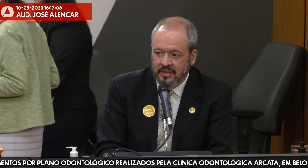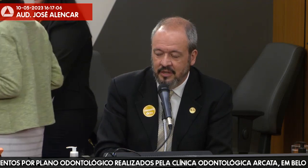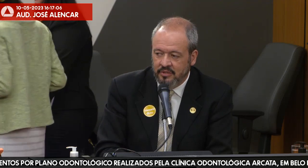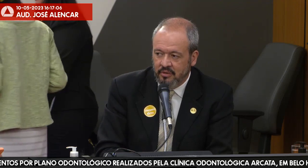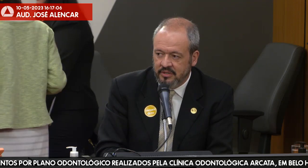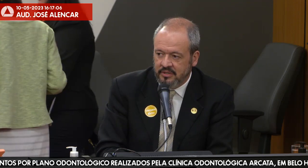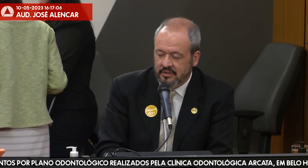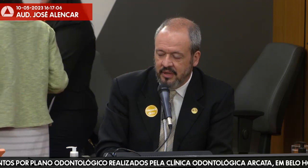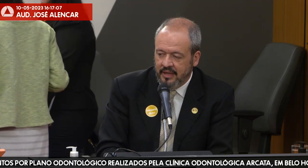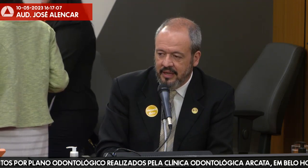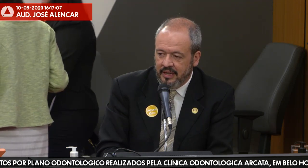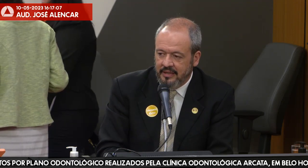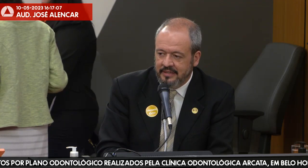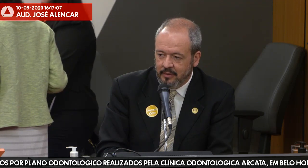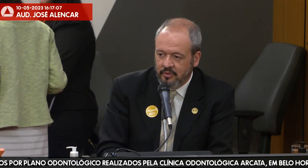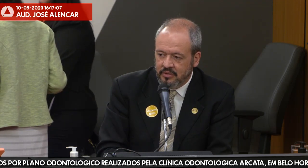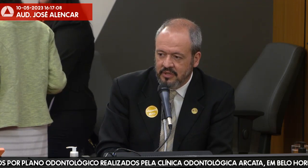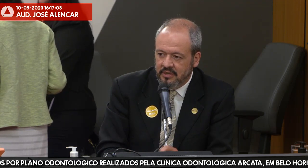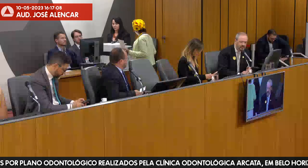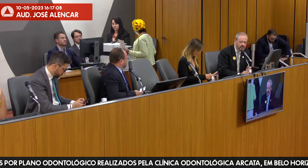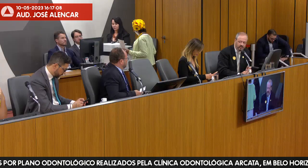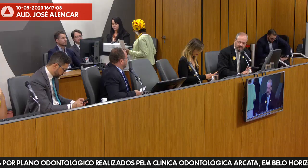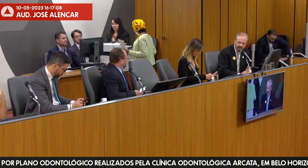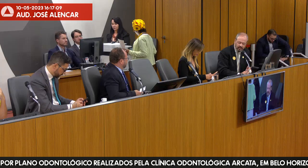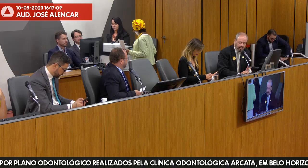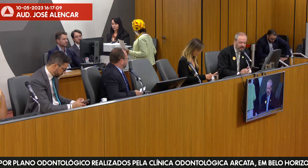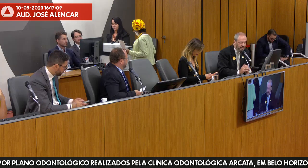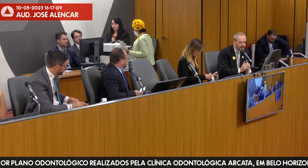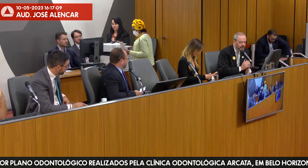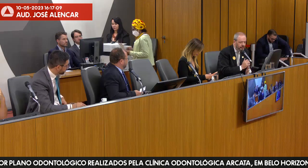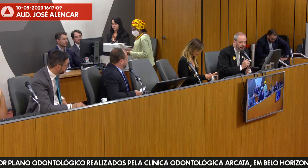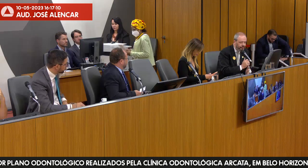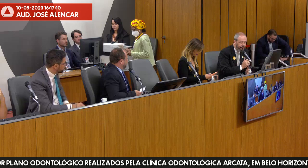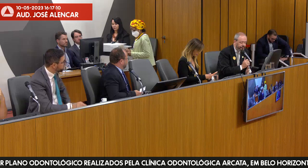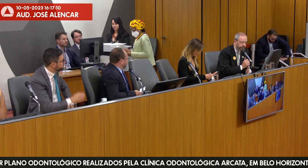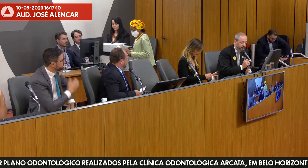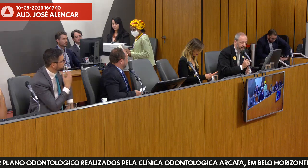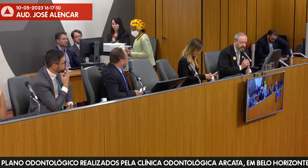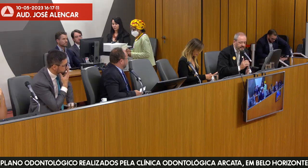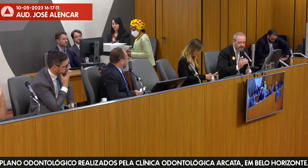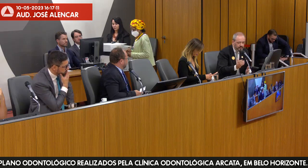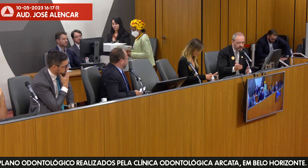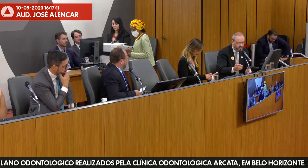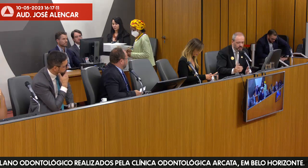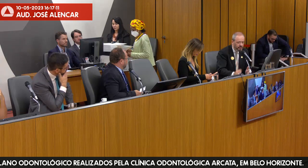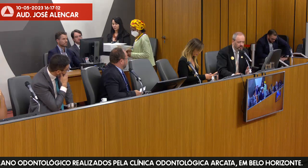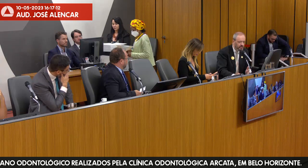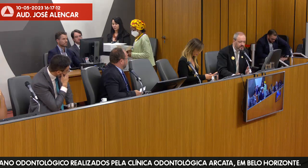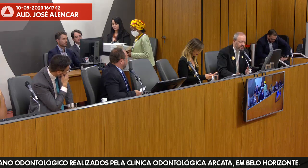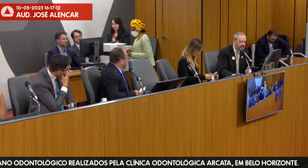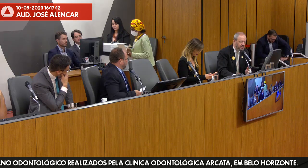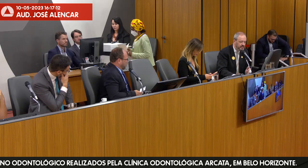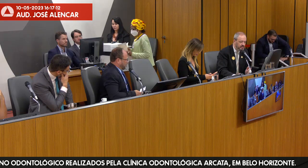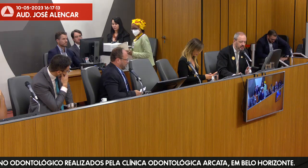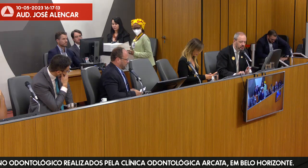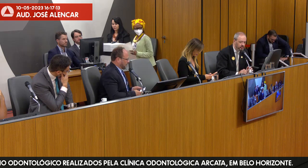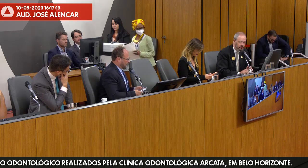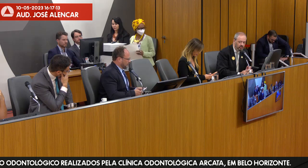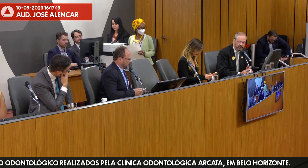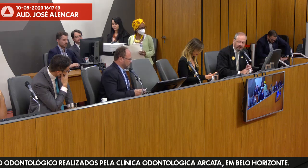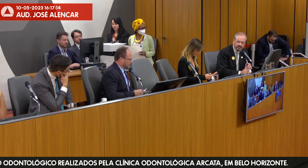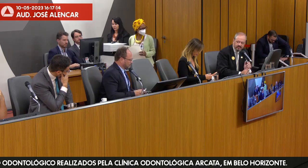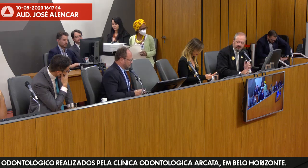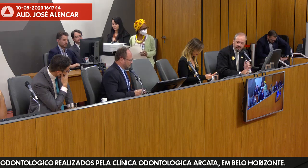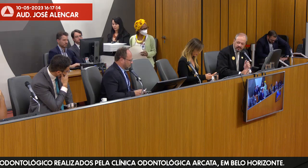que isso nós estamos conseguindo aqui de alguma forma Então essa é humilde contribuição que esse